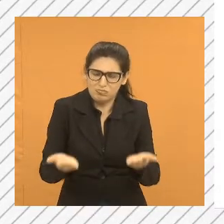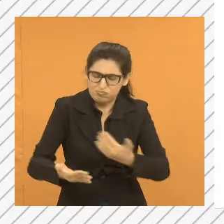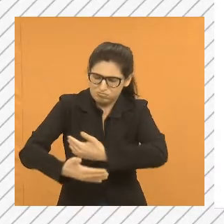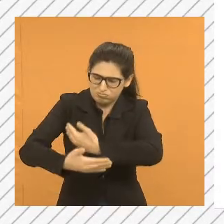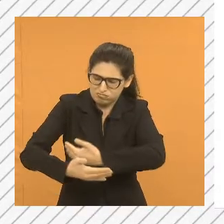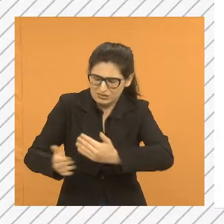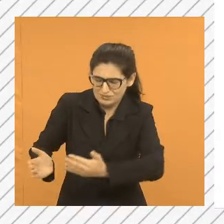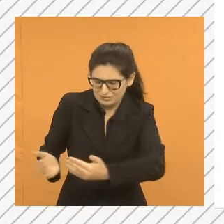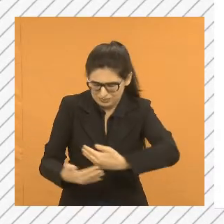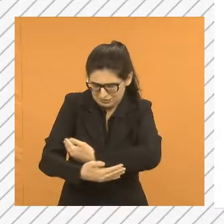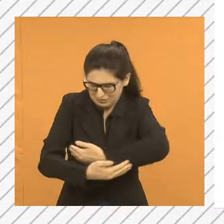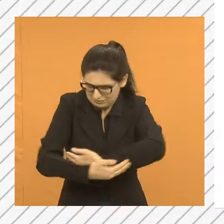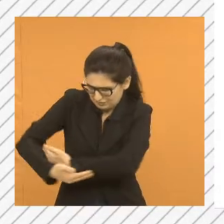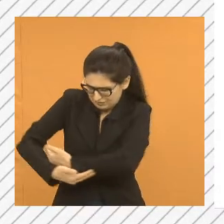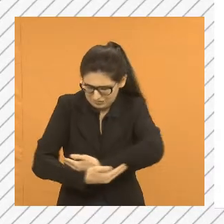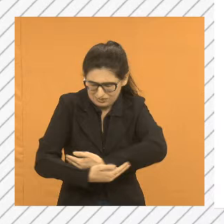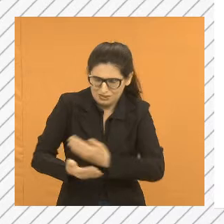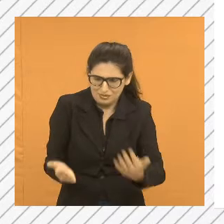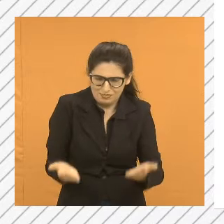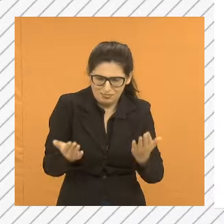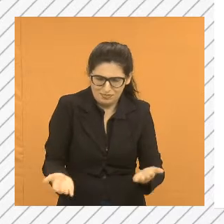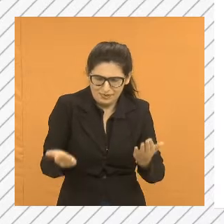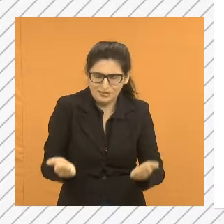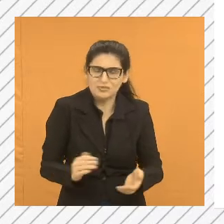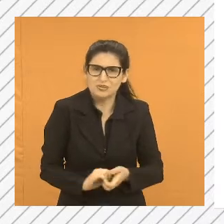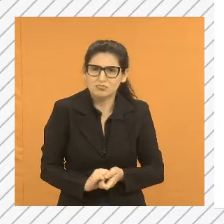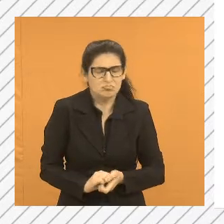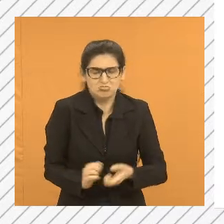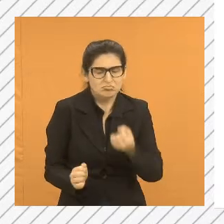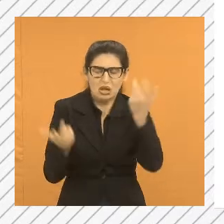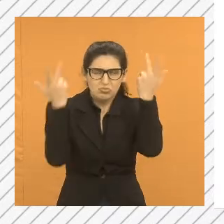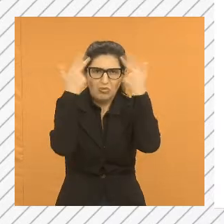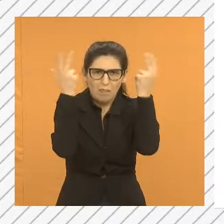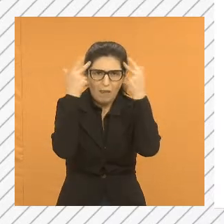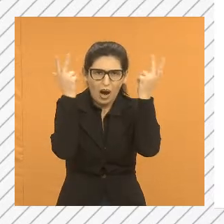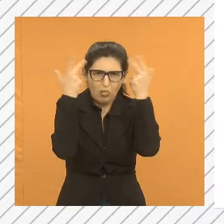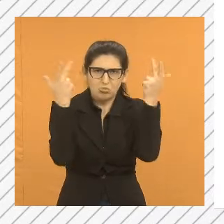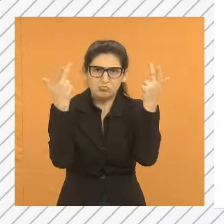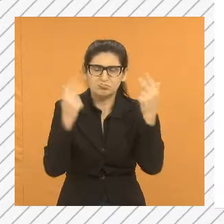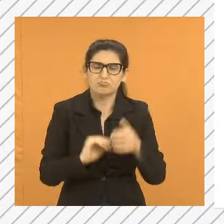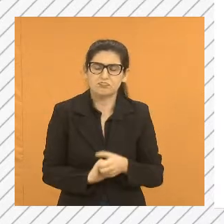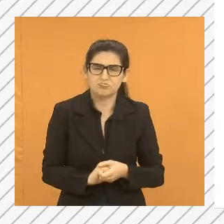distribuição que vinha, não houve alteração significativa.